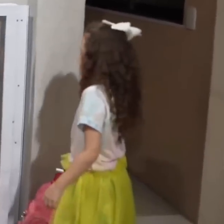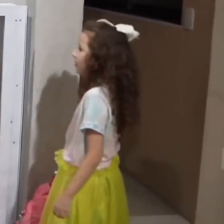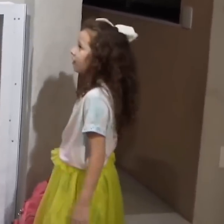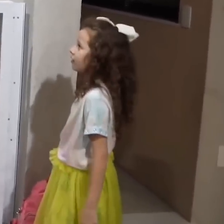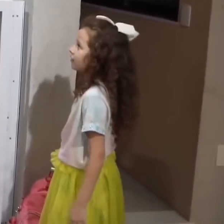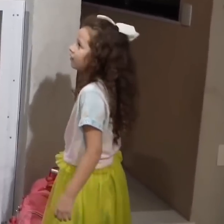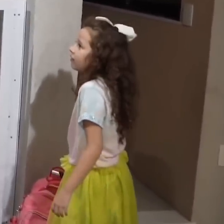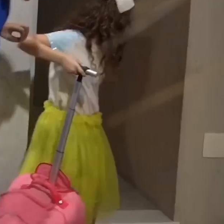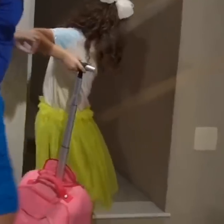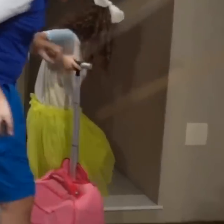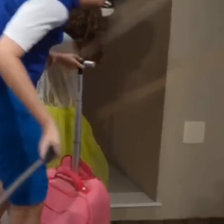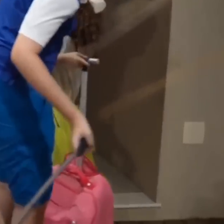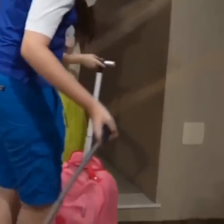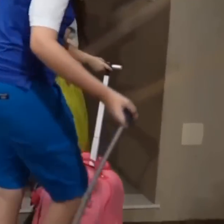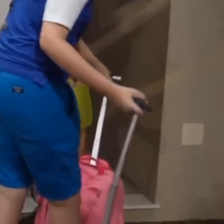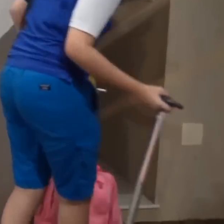Olha só, deixa eu entrar bem.